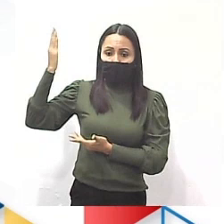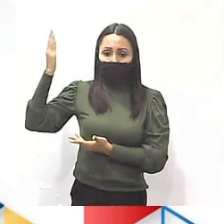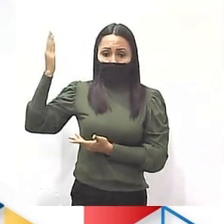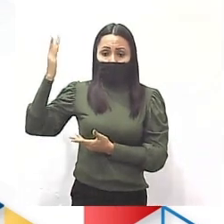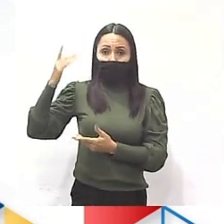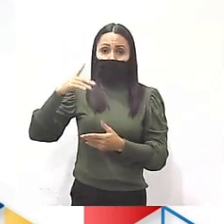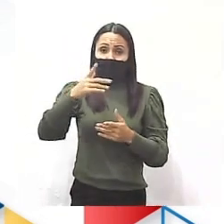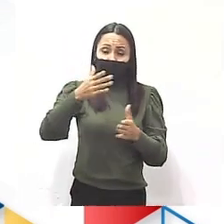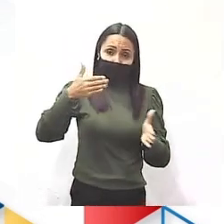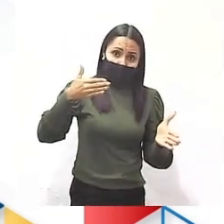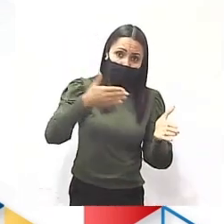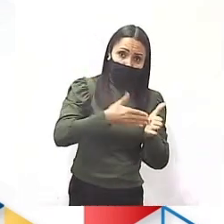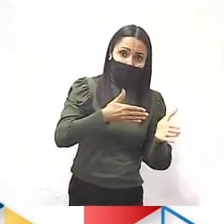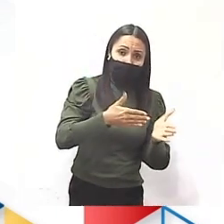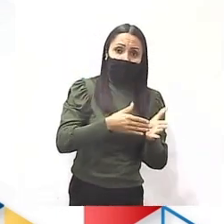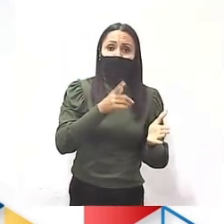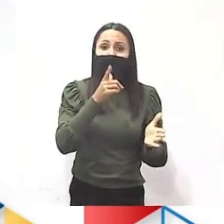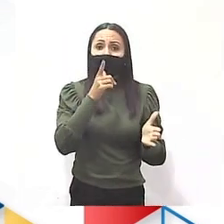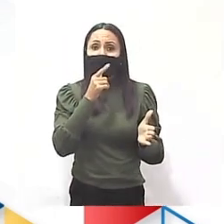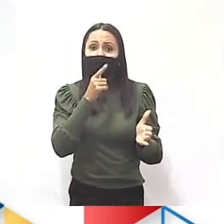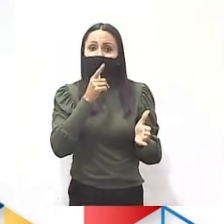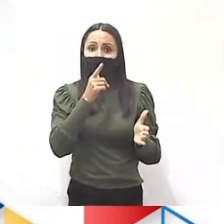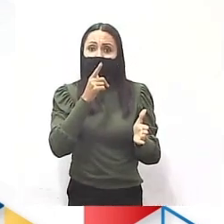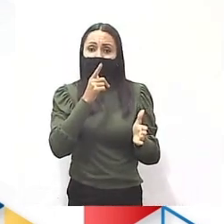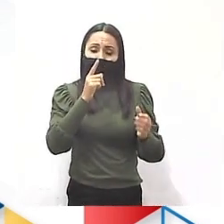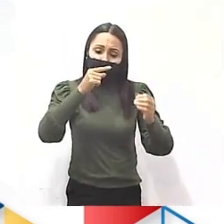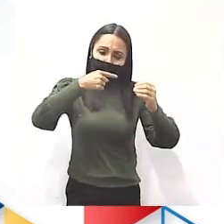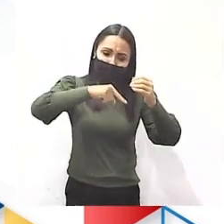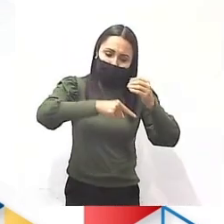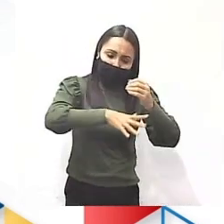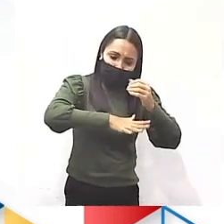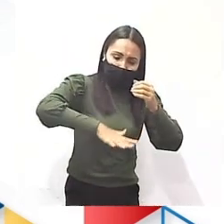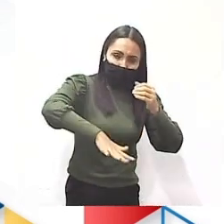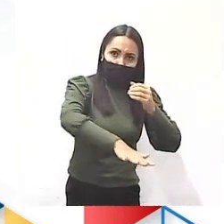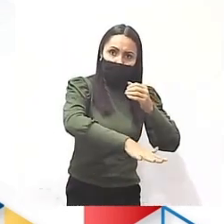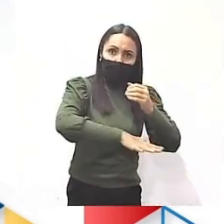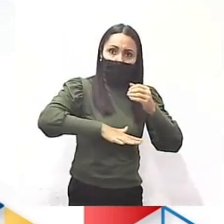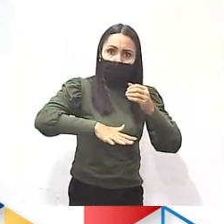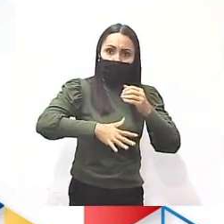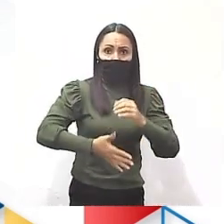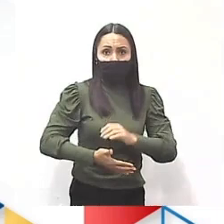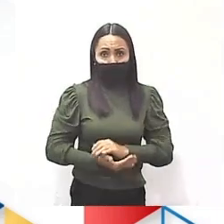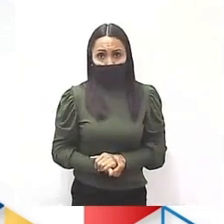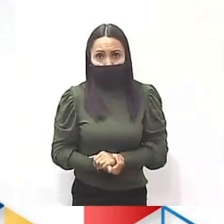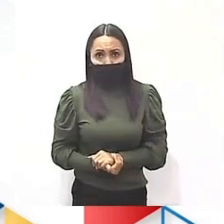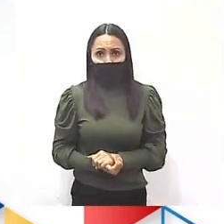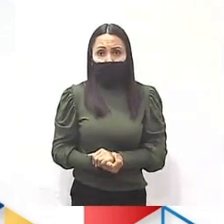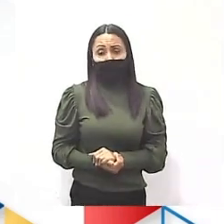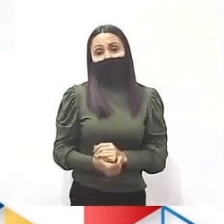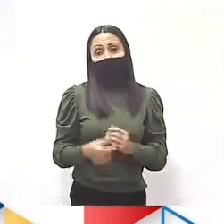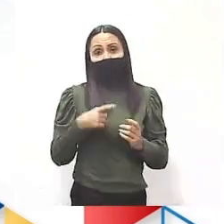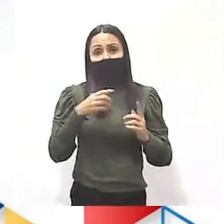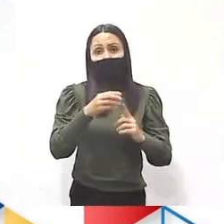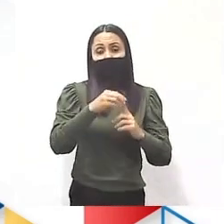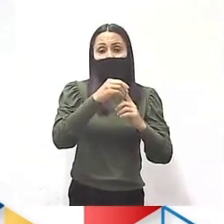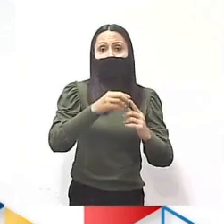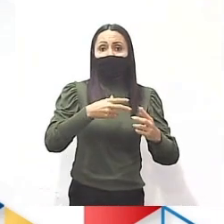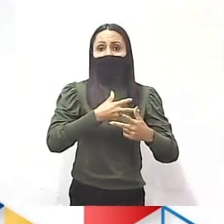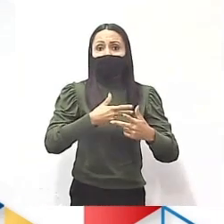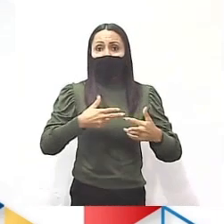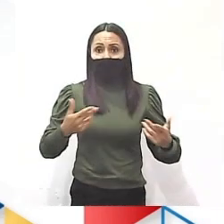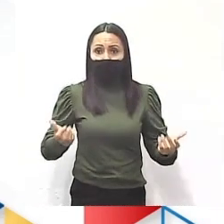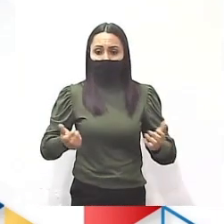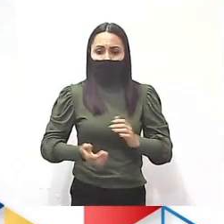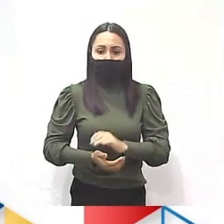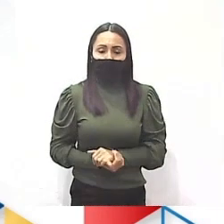vai impedir com que a água ela desça ali para o solo, que vai direto para os bueiros e que é uma das principais causas da ilha